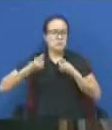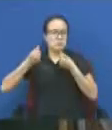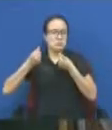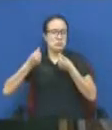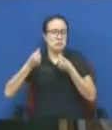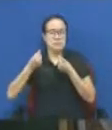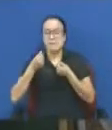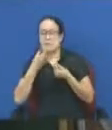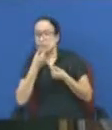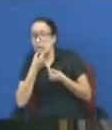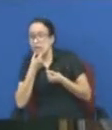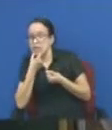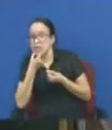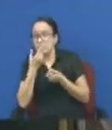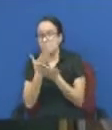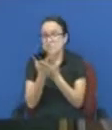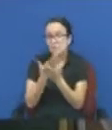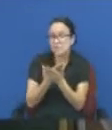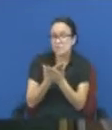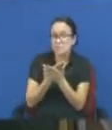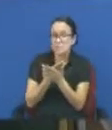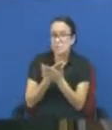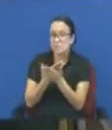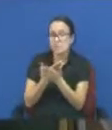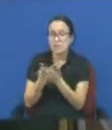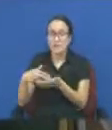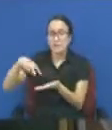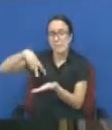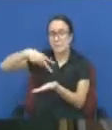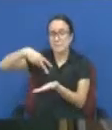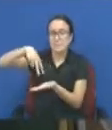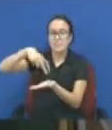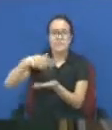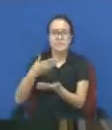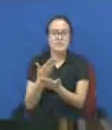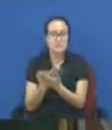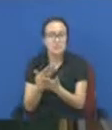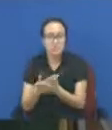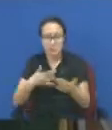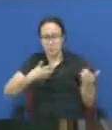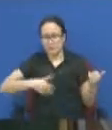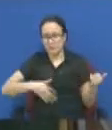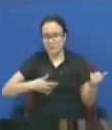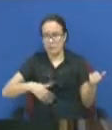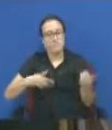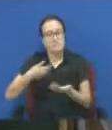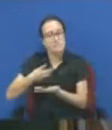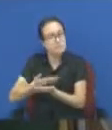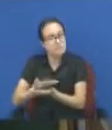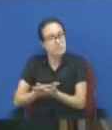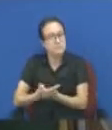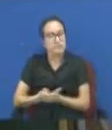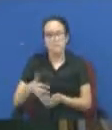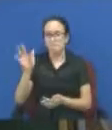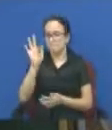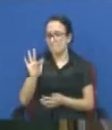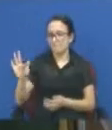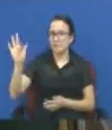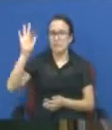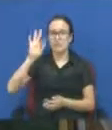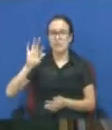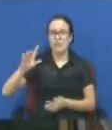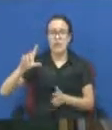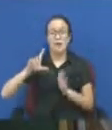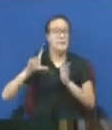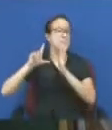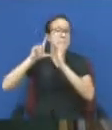faz informática, faz balé, faz natação, faz aula de violão, faz faculdade. Depois que